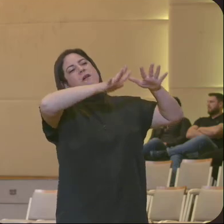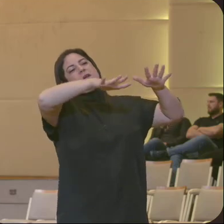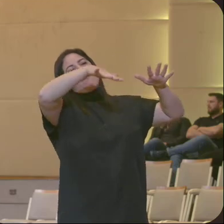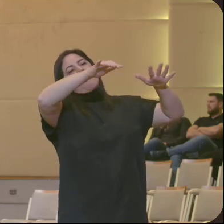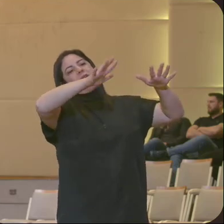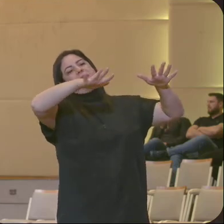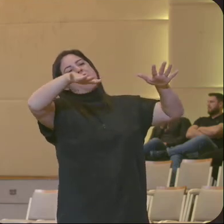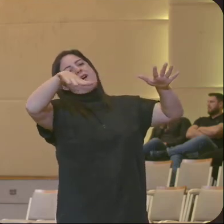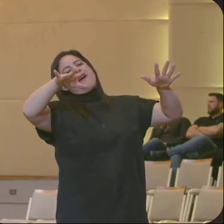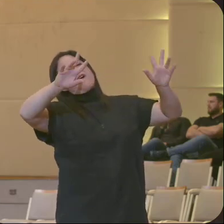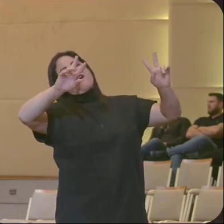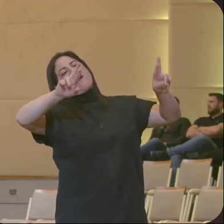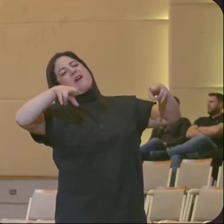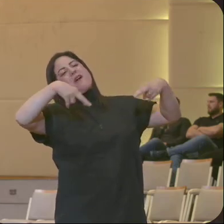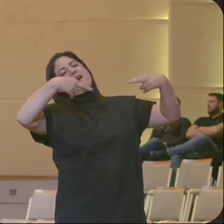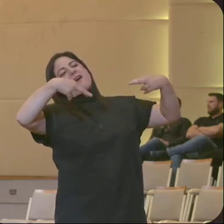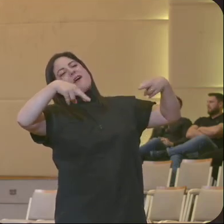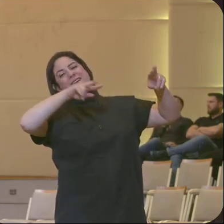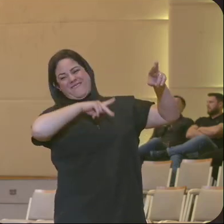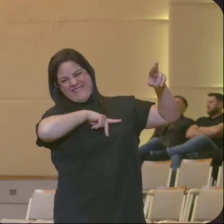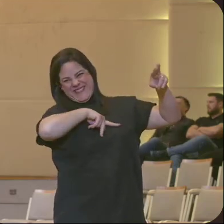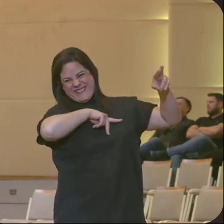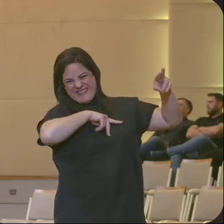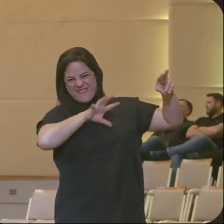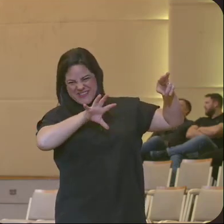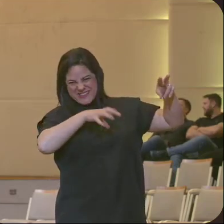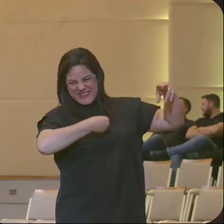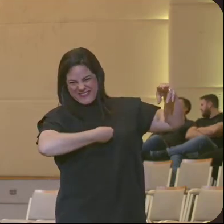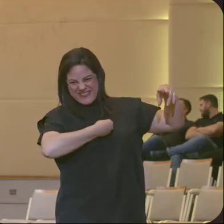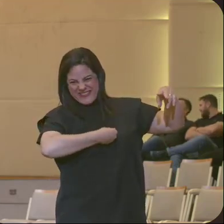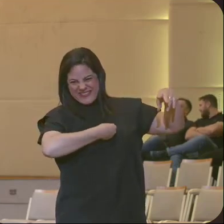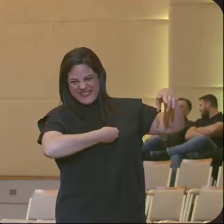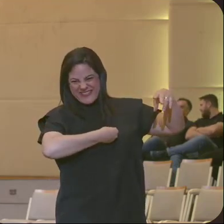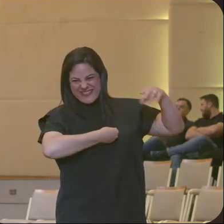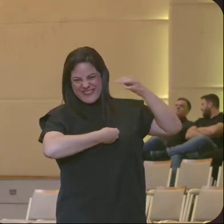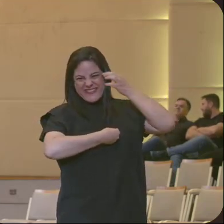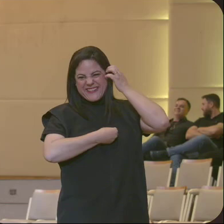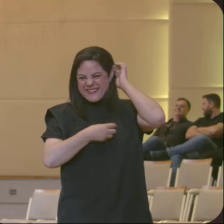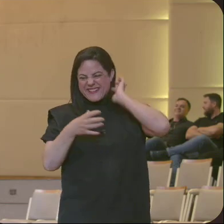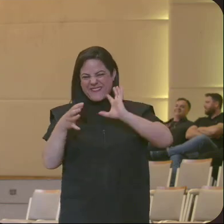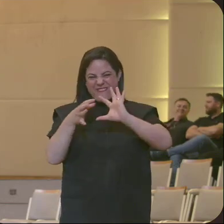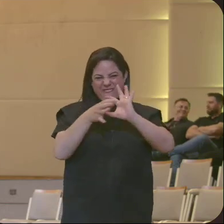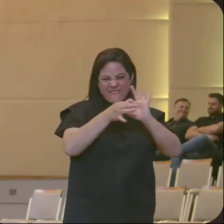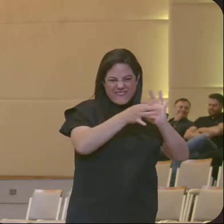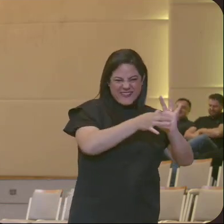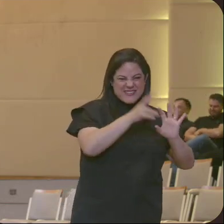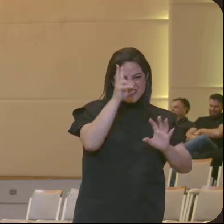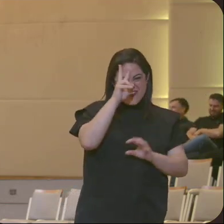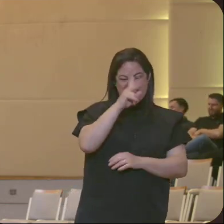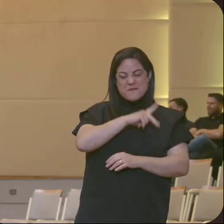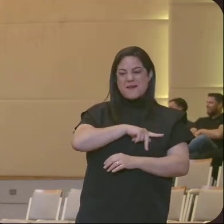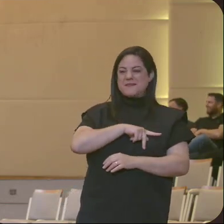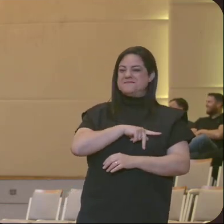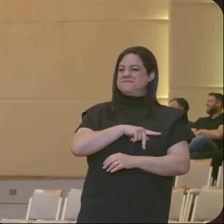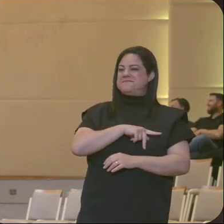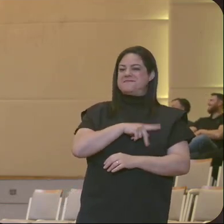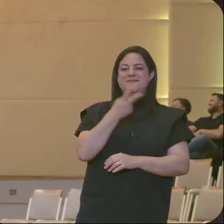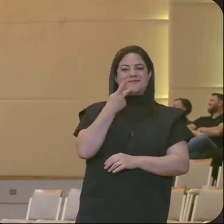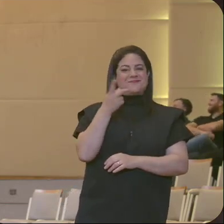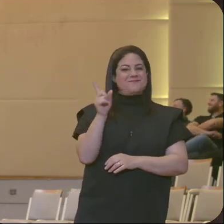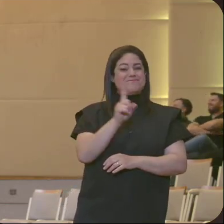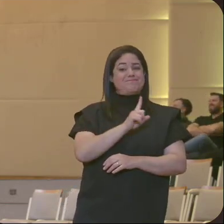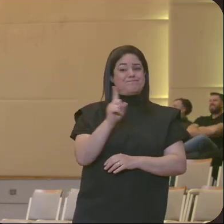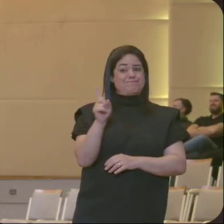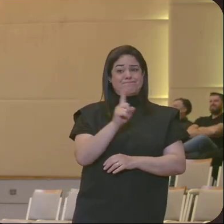para o mar. E aí a gente vai olhar para todo o contexto histórico que envolveu o apóstolo Paulo e vai dizer, só